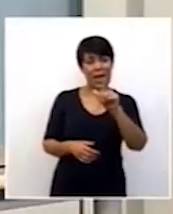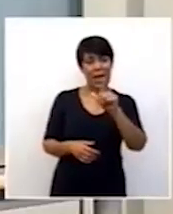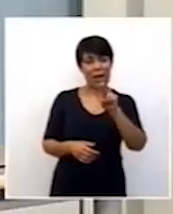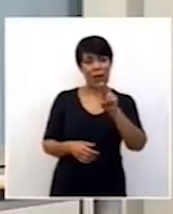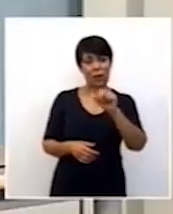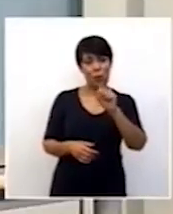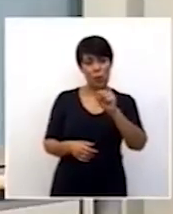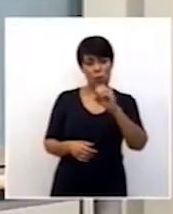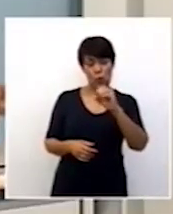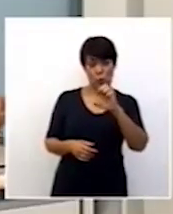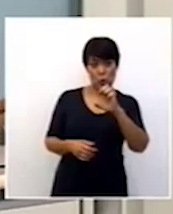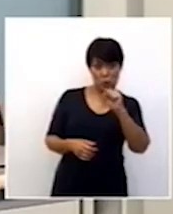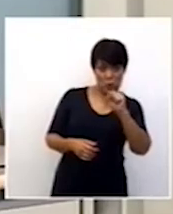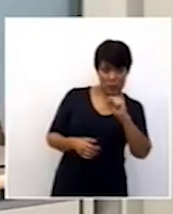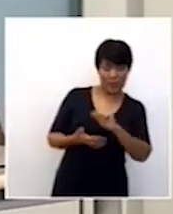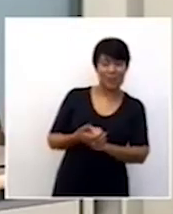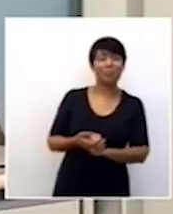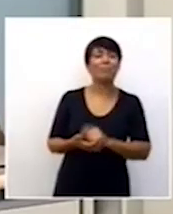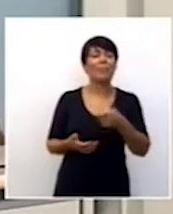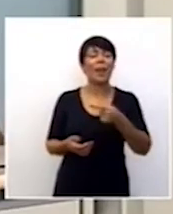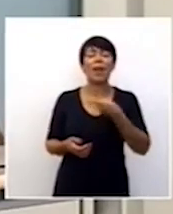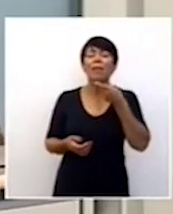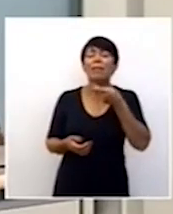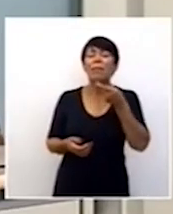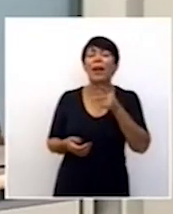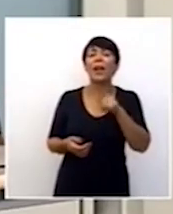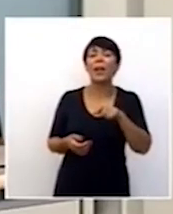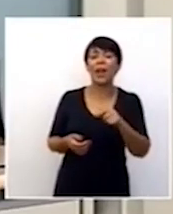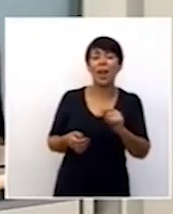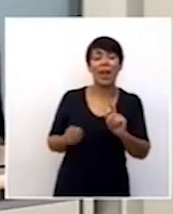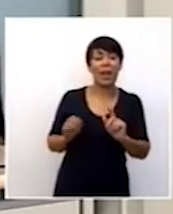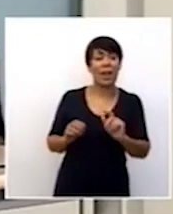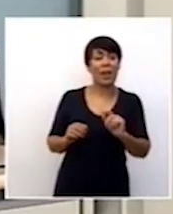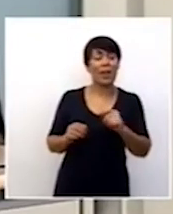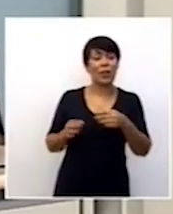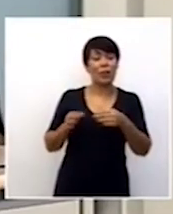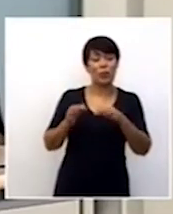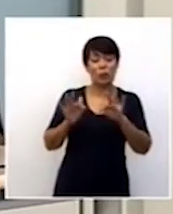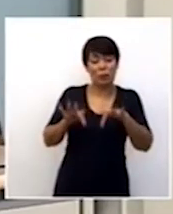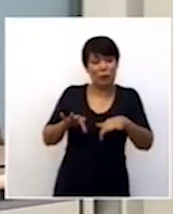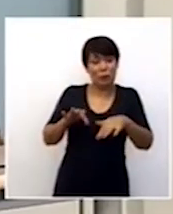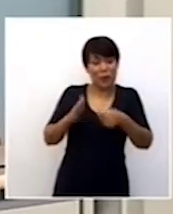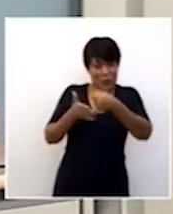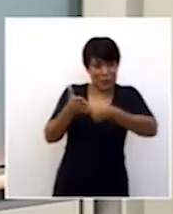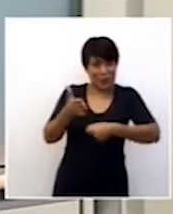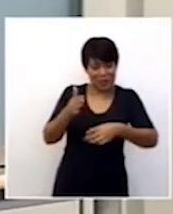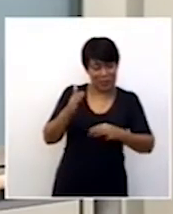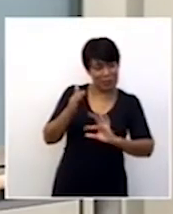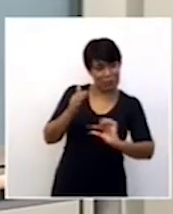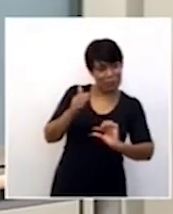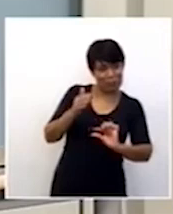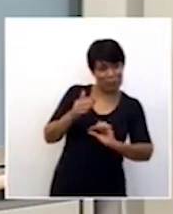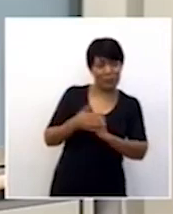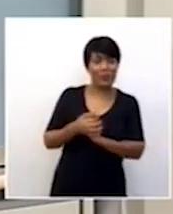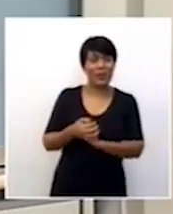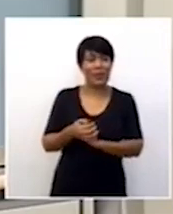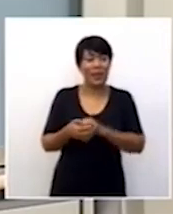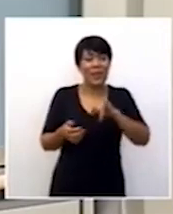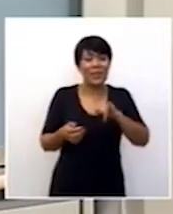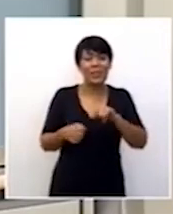gente. Alusões, ele vai falar, alusões, lá no finalzinho, ele diz quando vocês vão